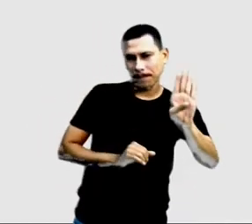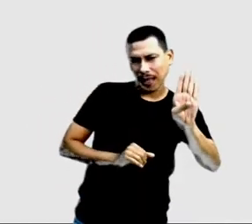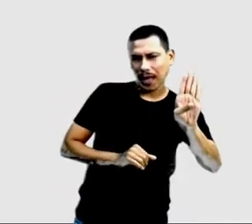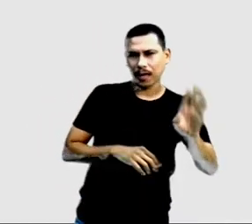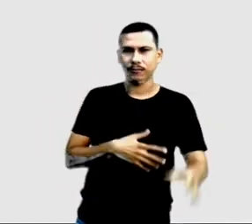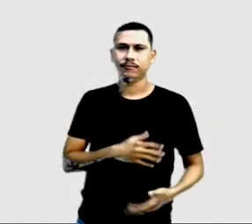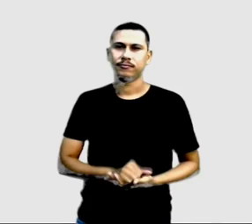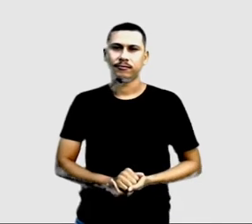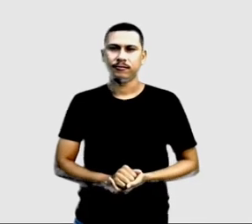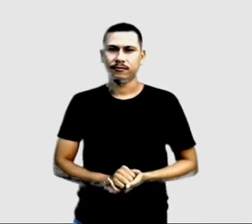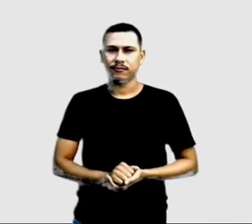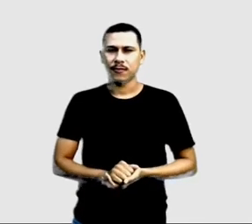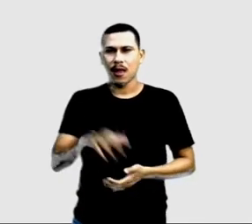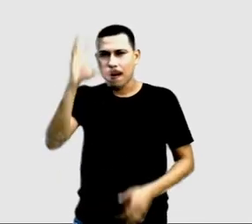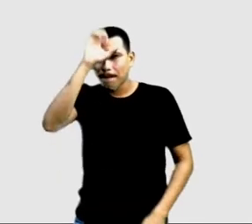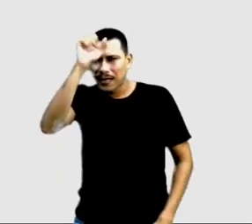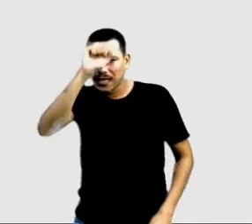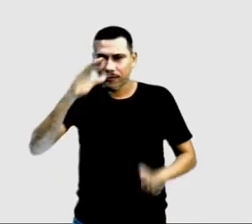de casa?